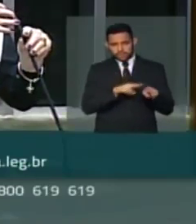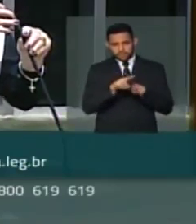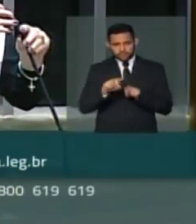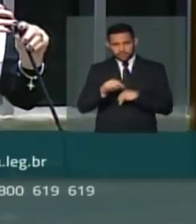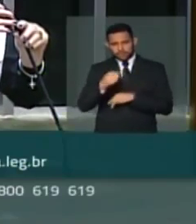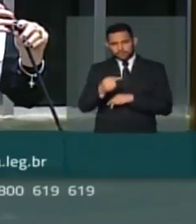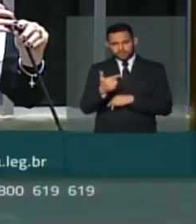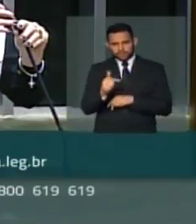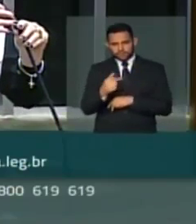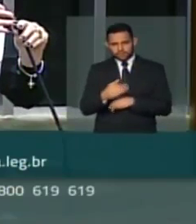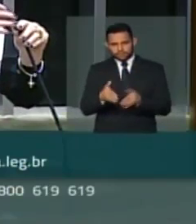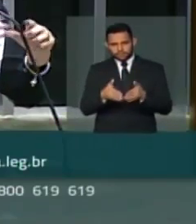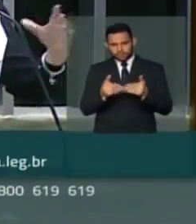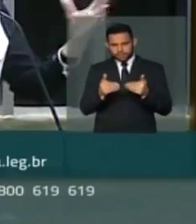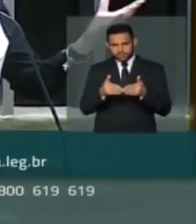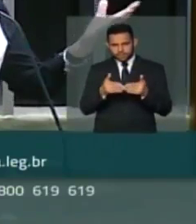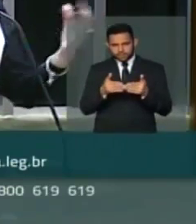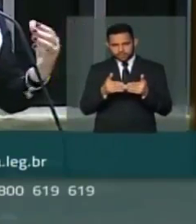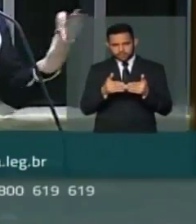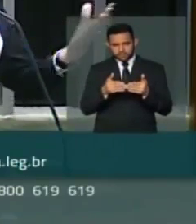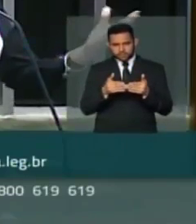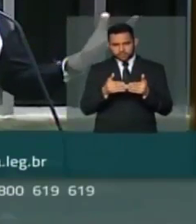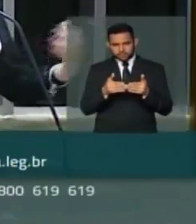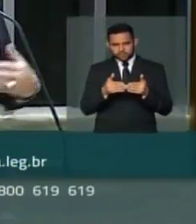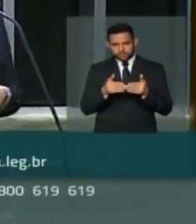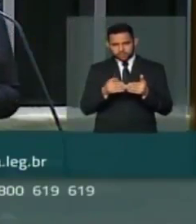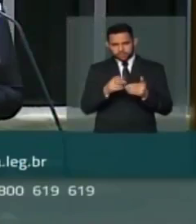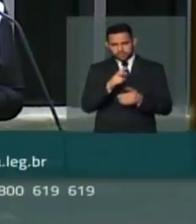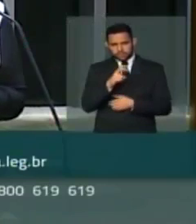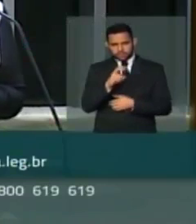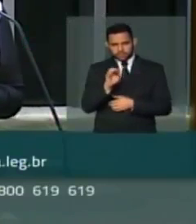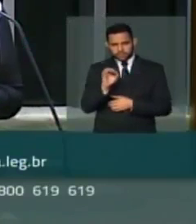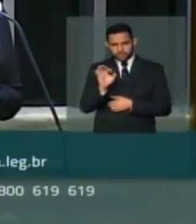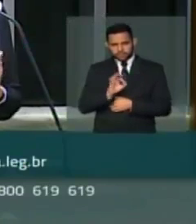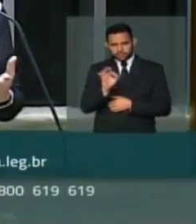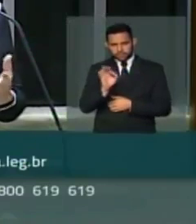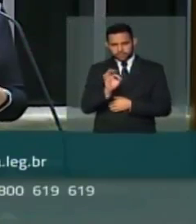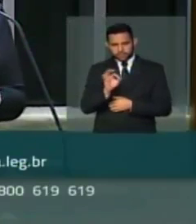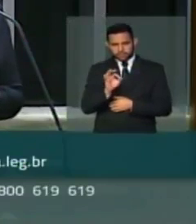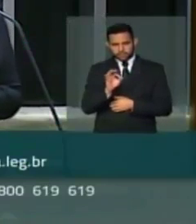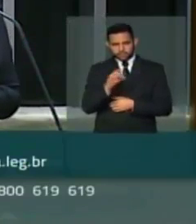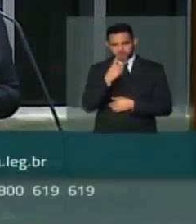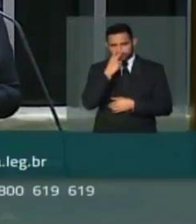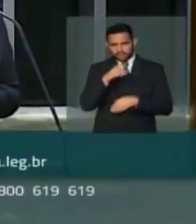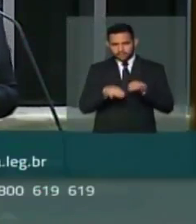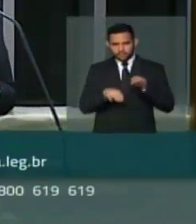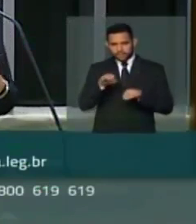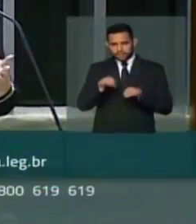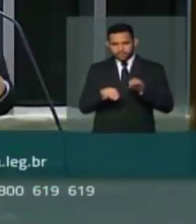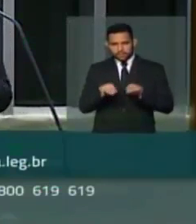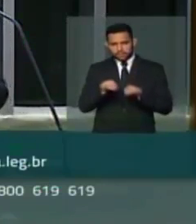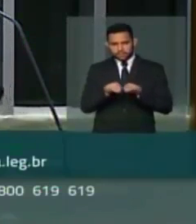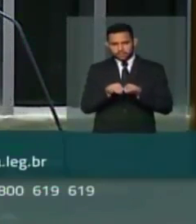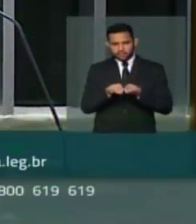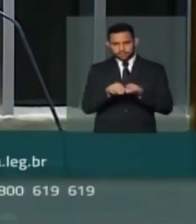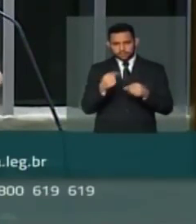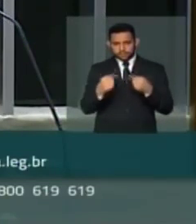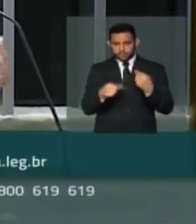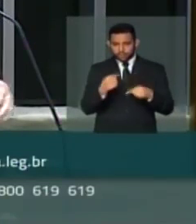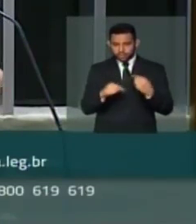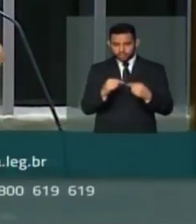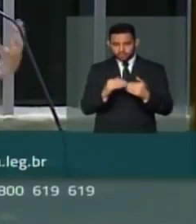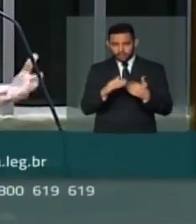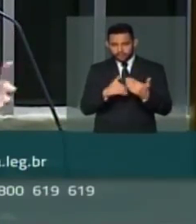vem. Não estamos pedindo, nós queríamos 50%, que seria a paridade. Discutimos